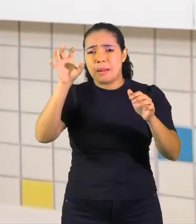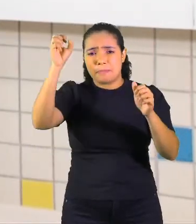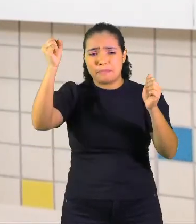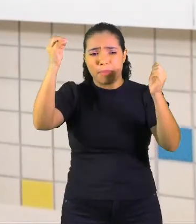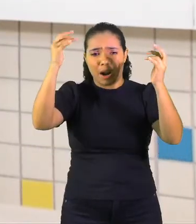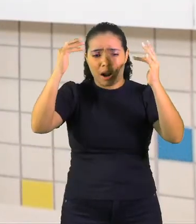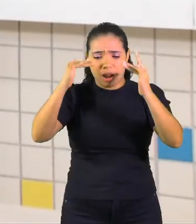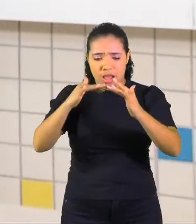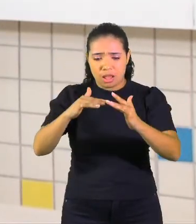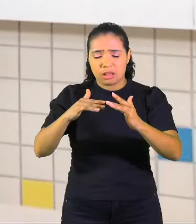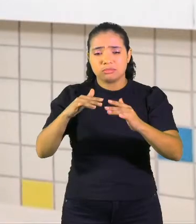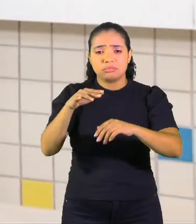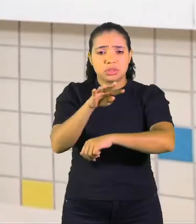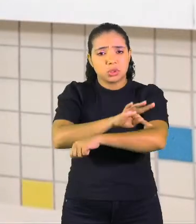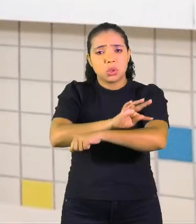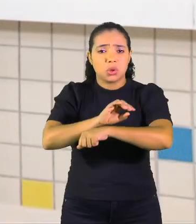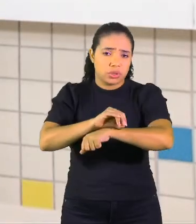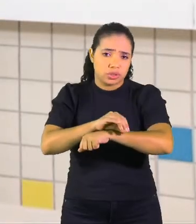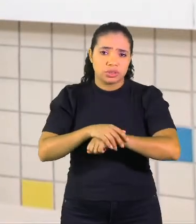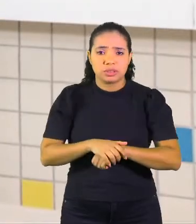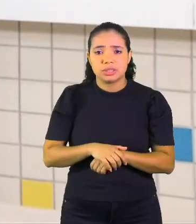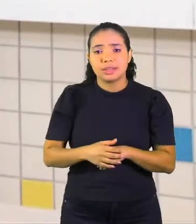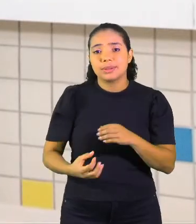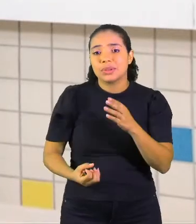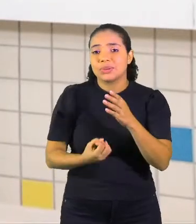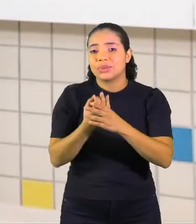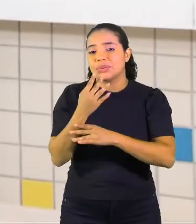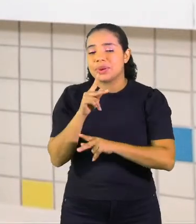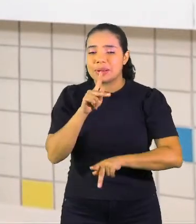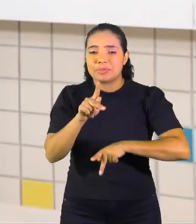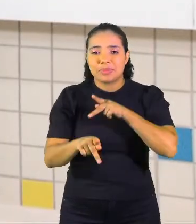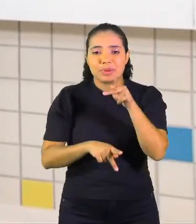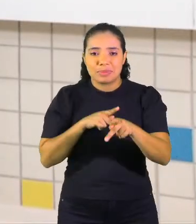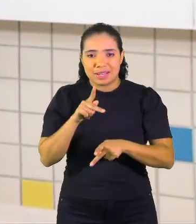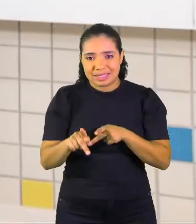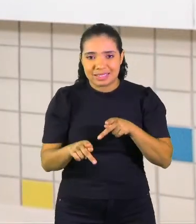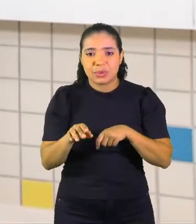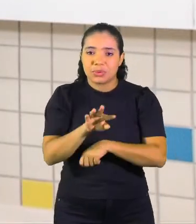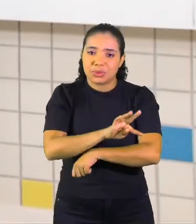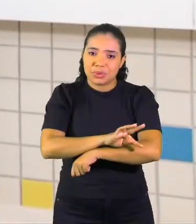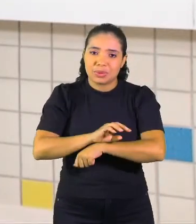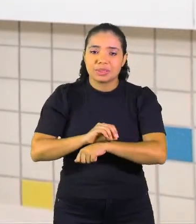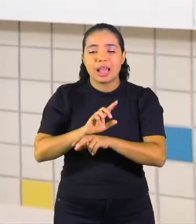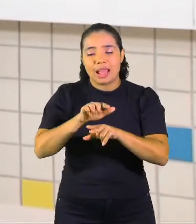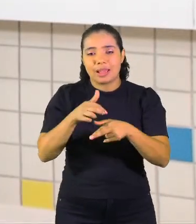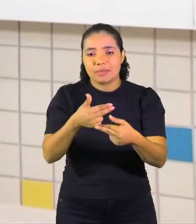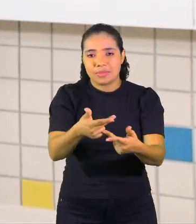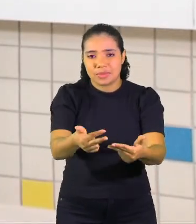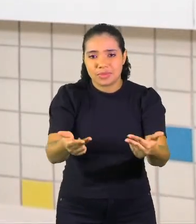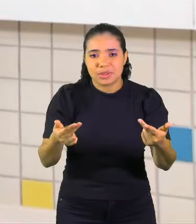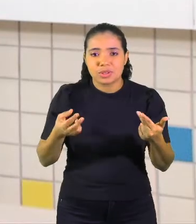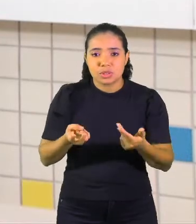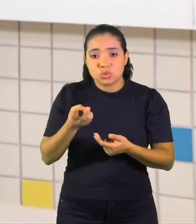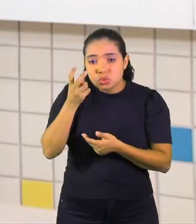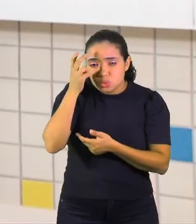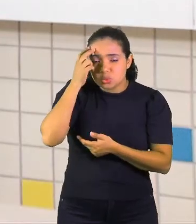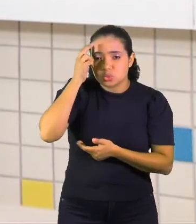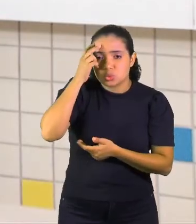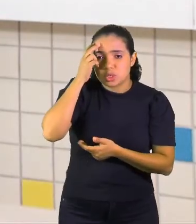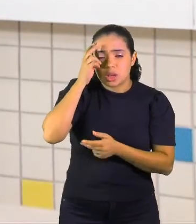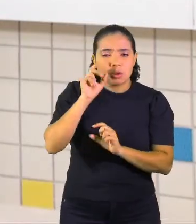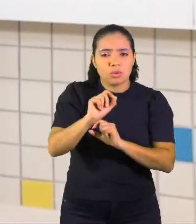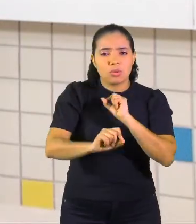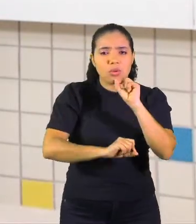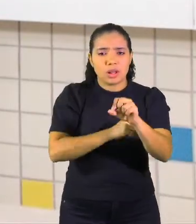isso contribuiu para a formação. E isso trata-se da nossa diversidade cultural. O que é